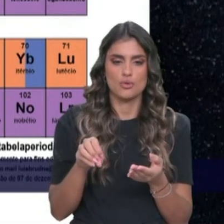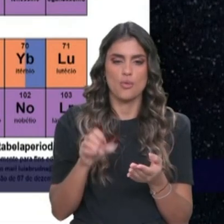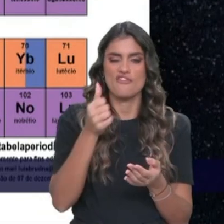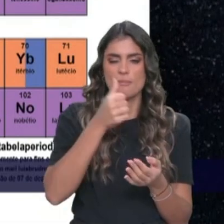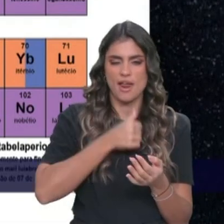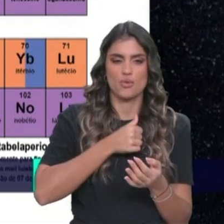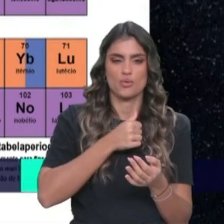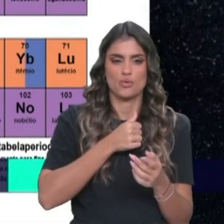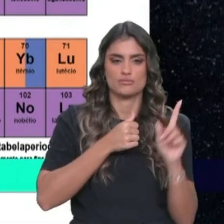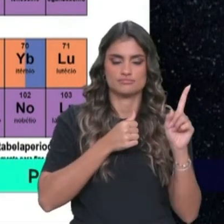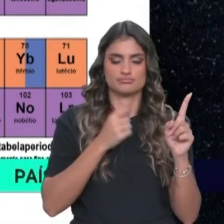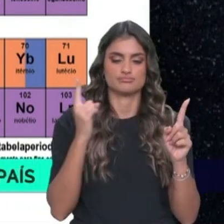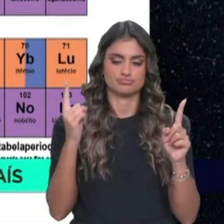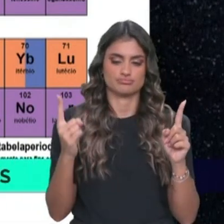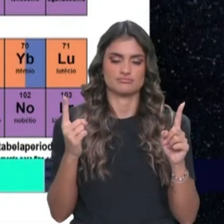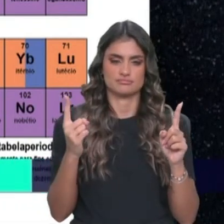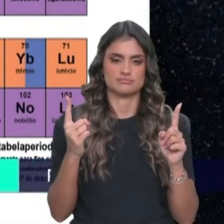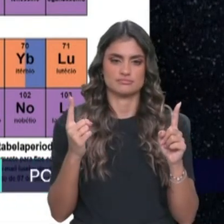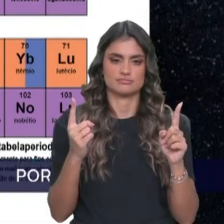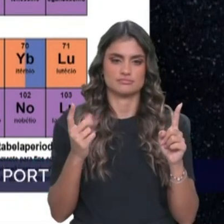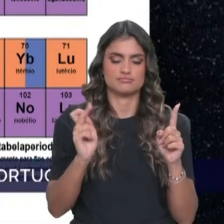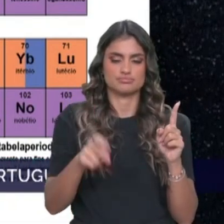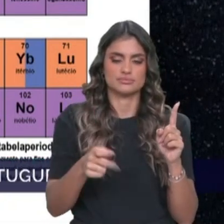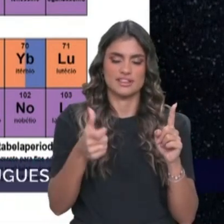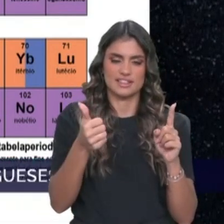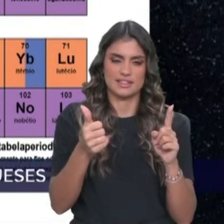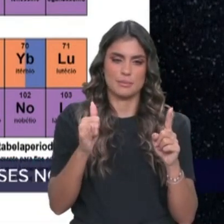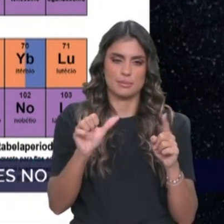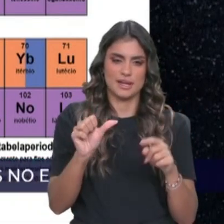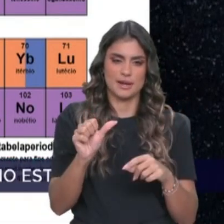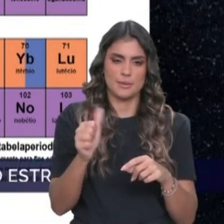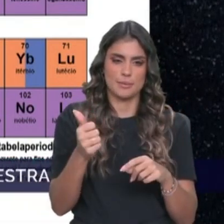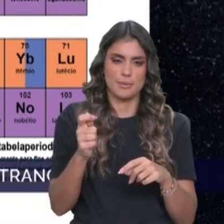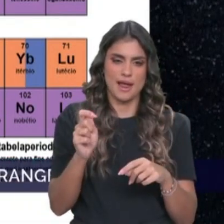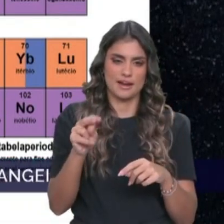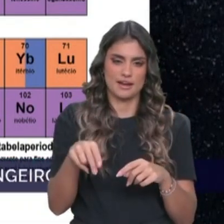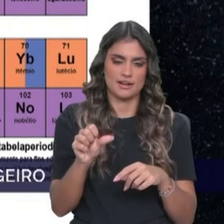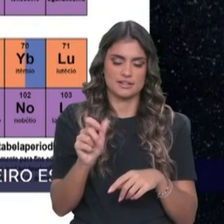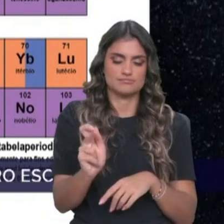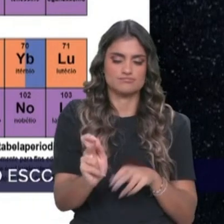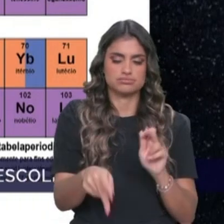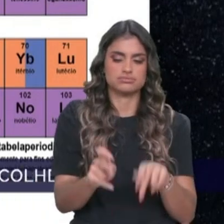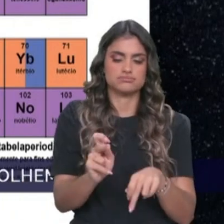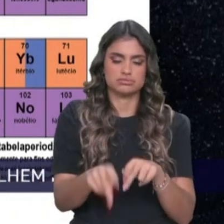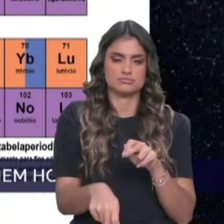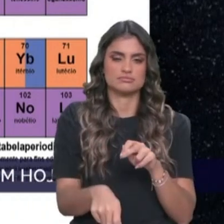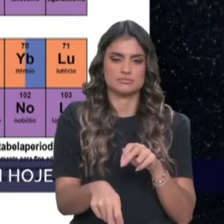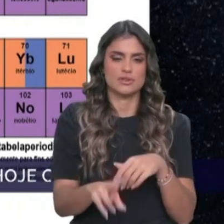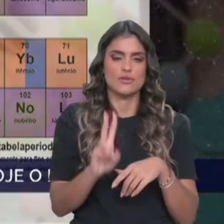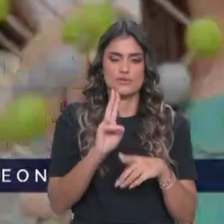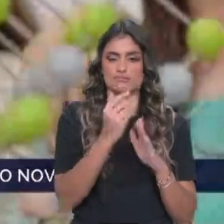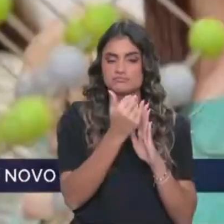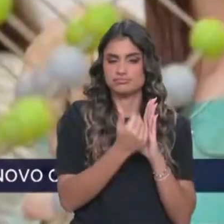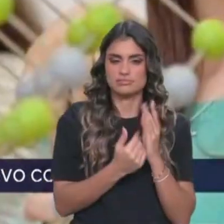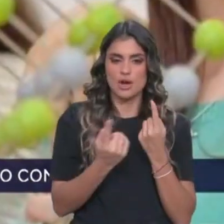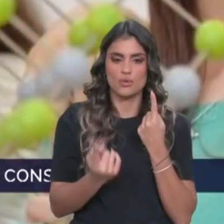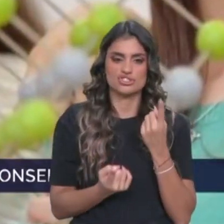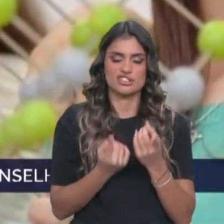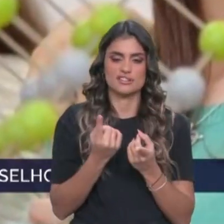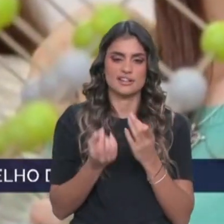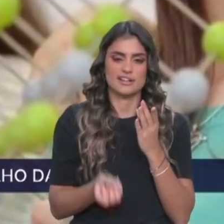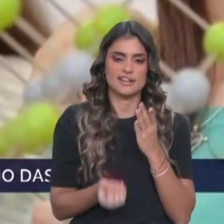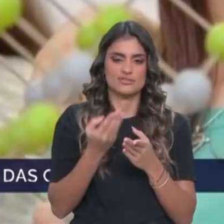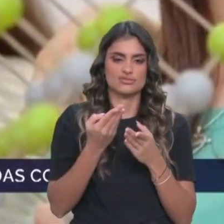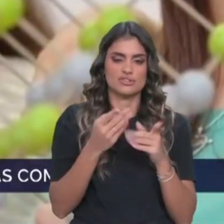avermelhos nos cantos, nasceram no próprio Big Bang, há 3,8 mil milhões de anos. E depois percorremos todos os outros elementos e encontramos que alguns são criados sintetizados por